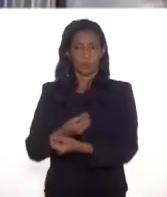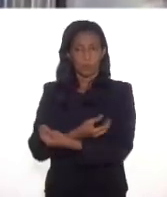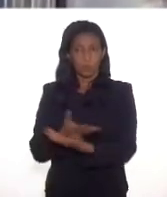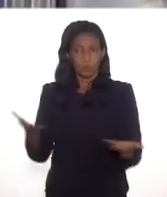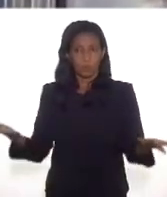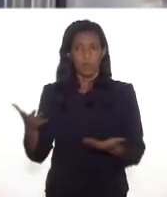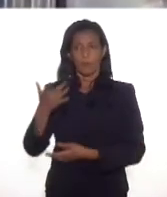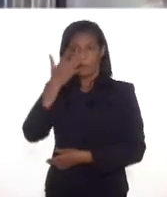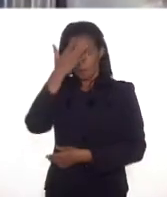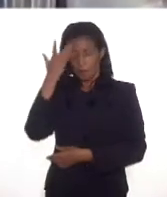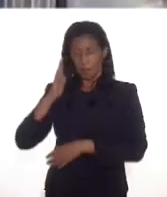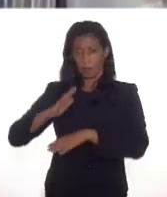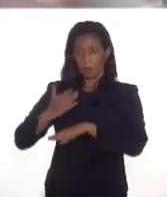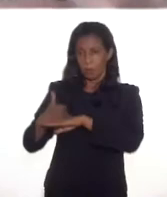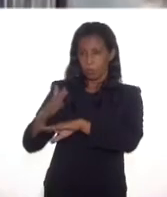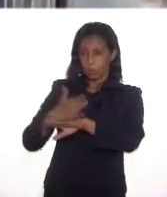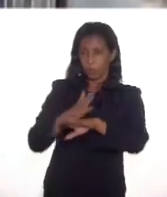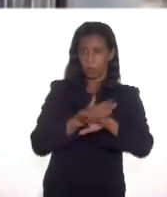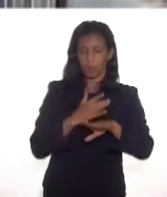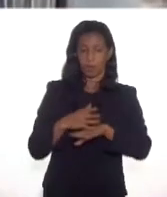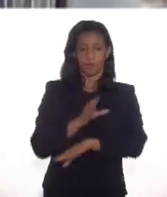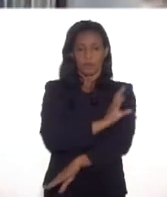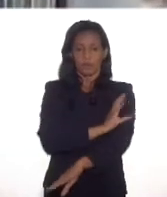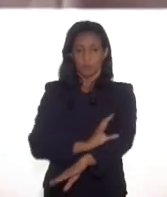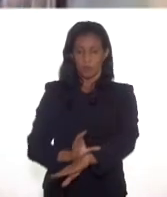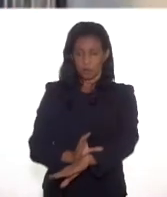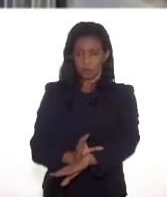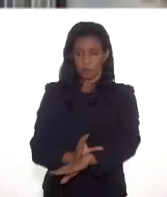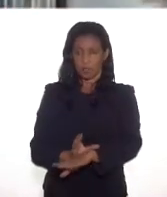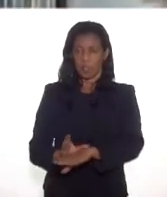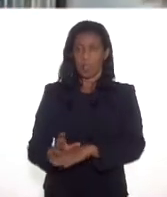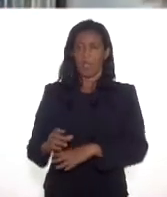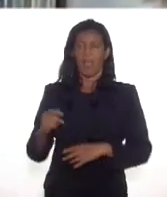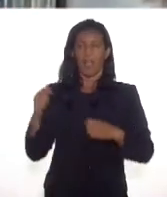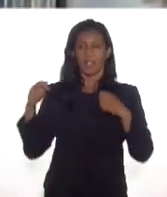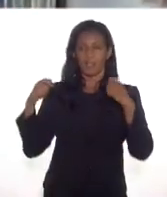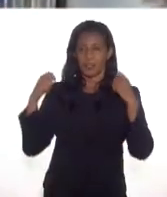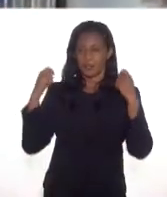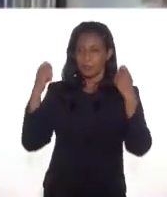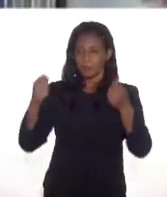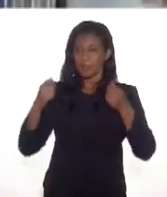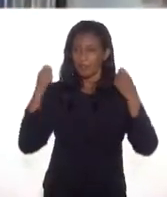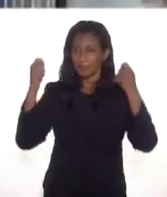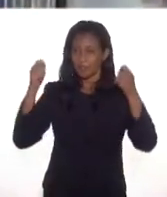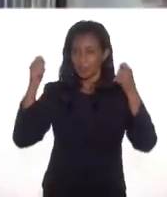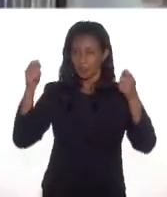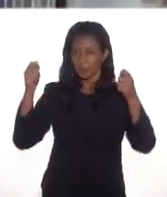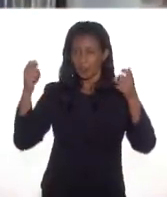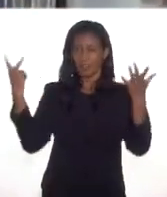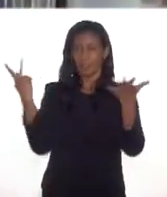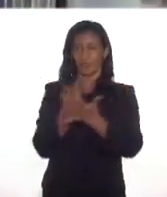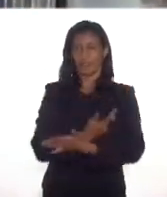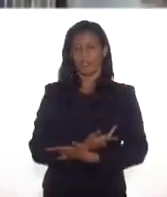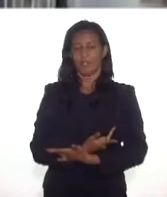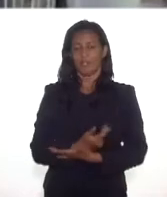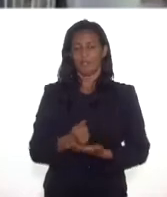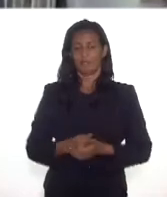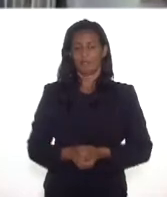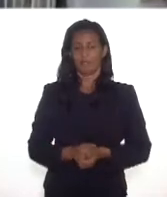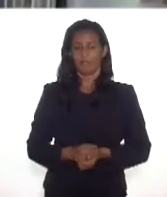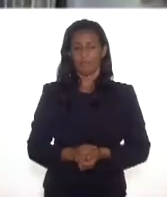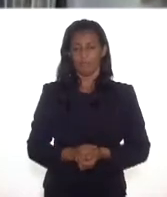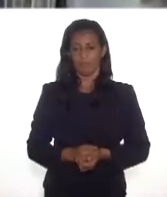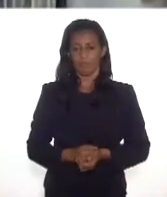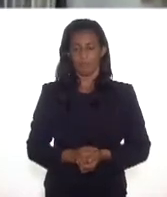que as atividades culturais, as manifestações culturais, realmente aconteçam nas nossas